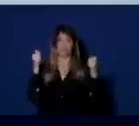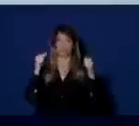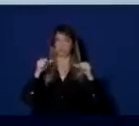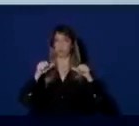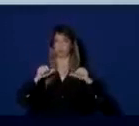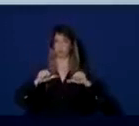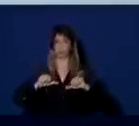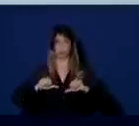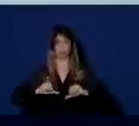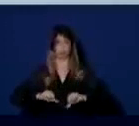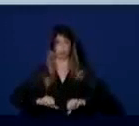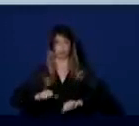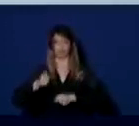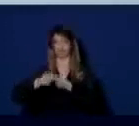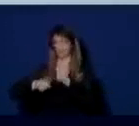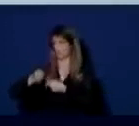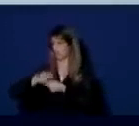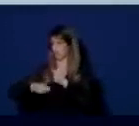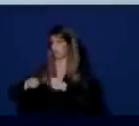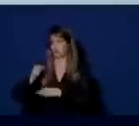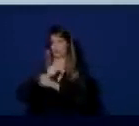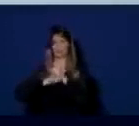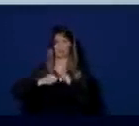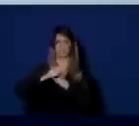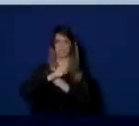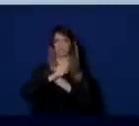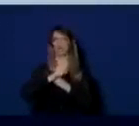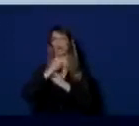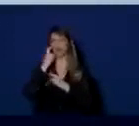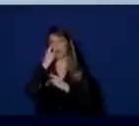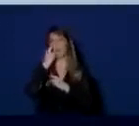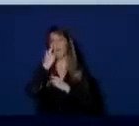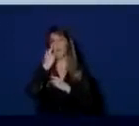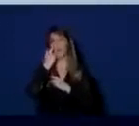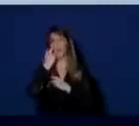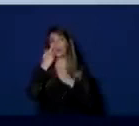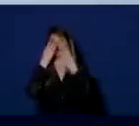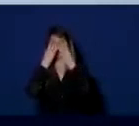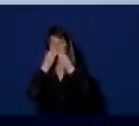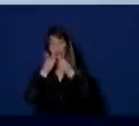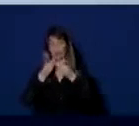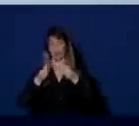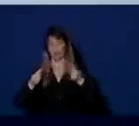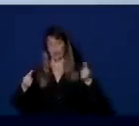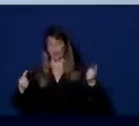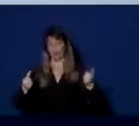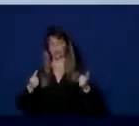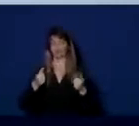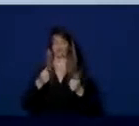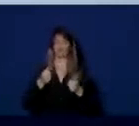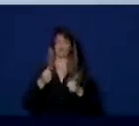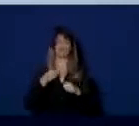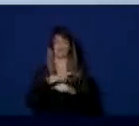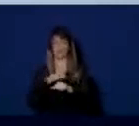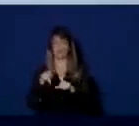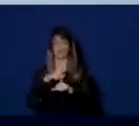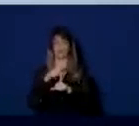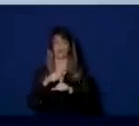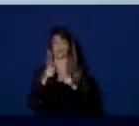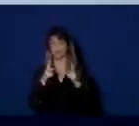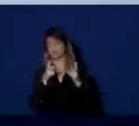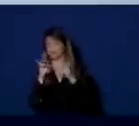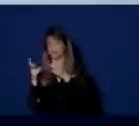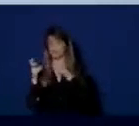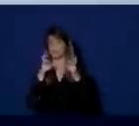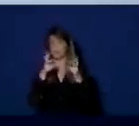seja institucional, seja econômica, enfim, que ia levar a uma deterioração do país, e essa percepção está